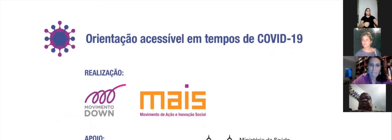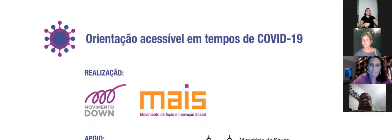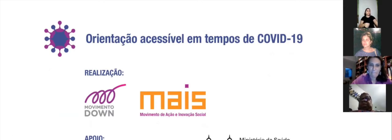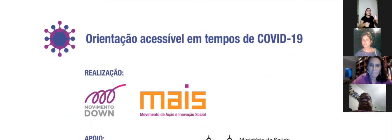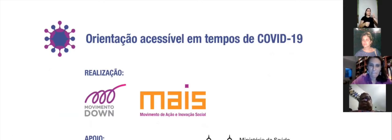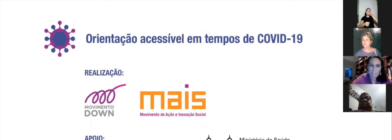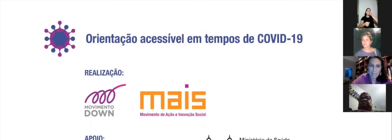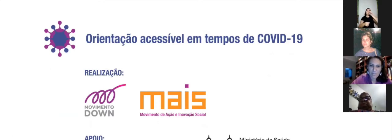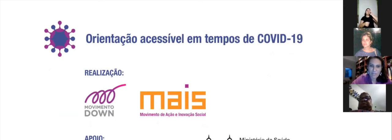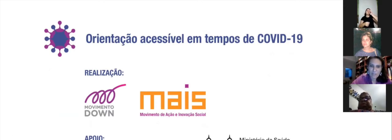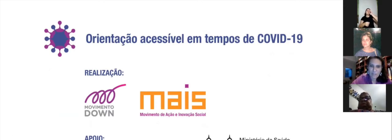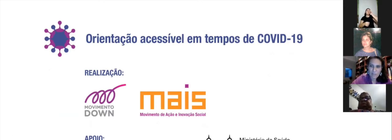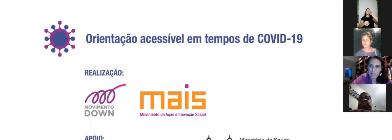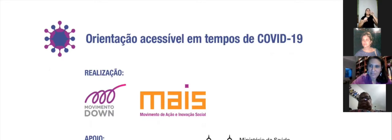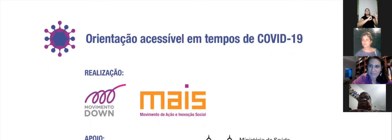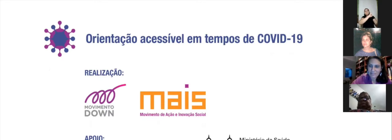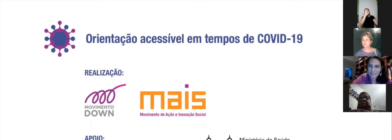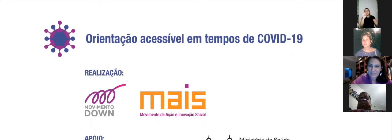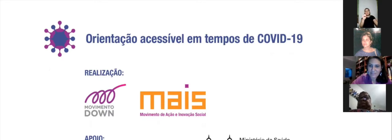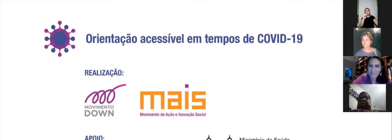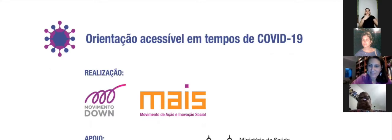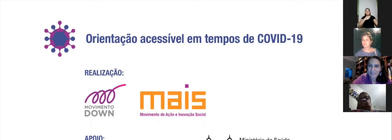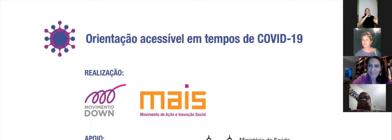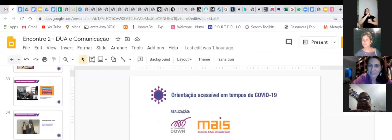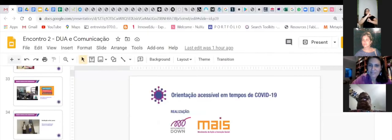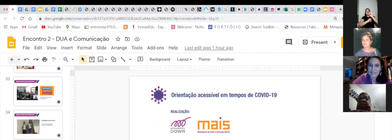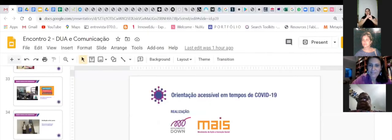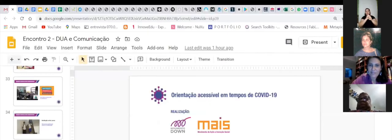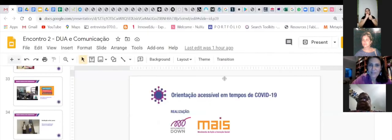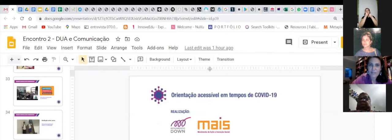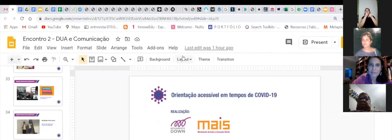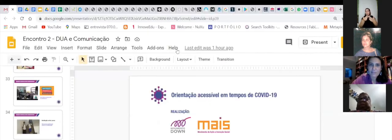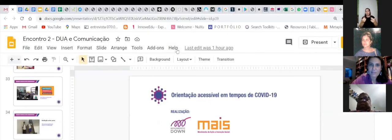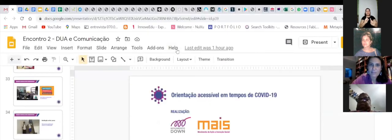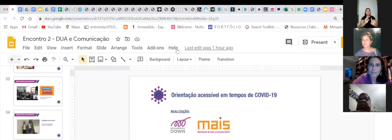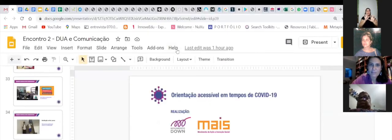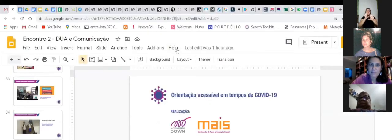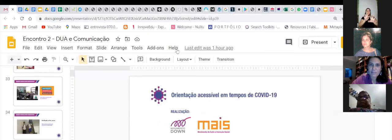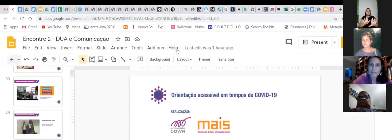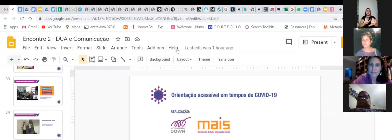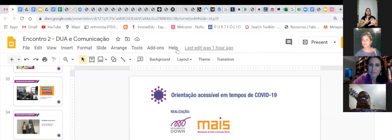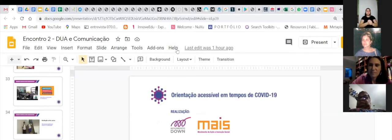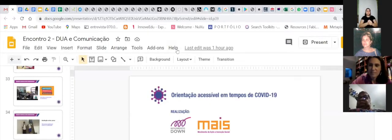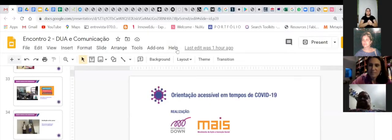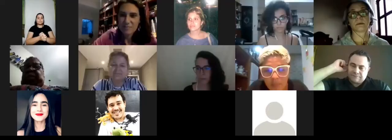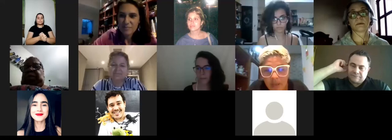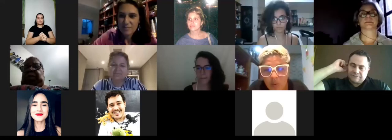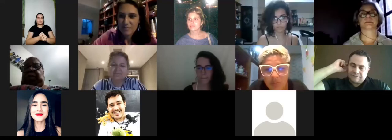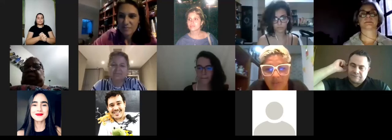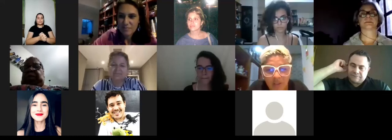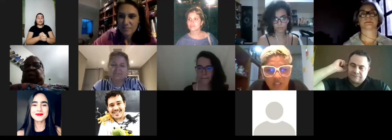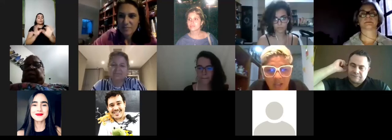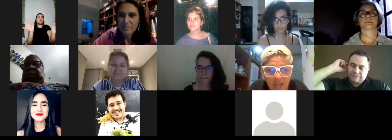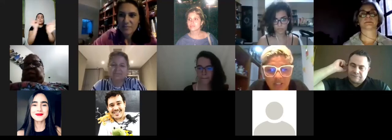Oi gente minha internet aqui não está muito legal mas não trouxe não chegou nenhuma